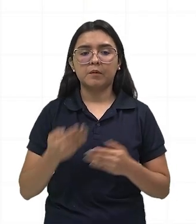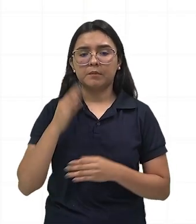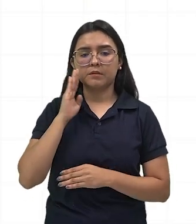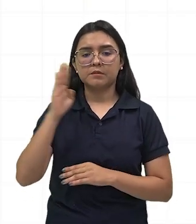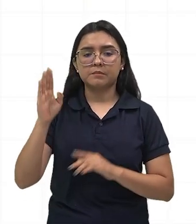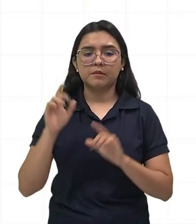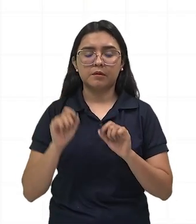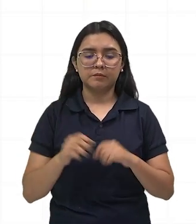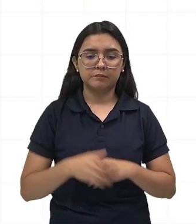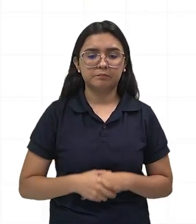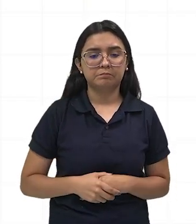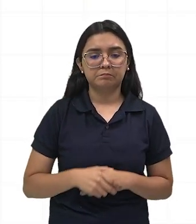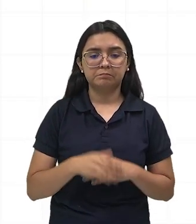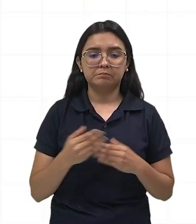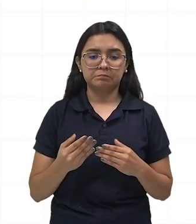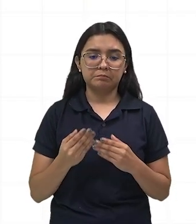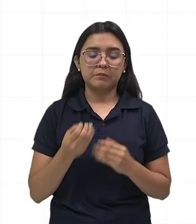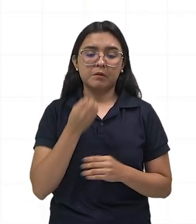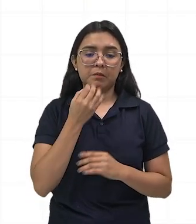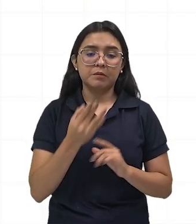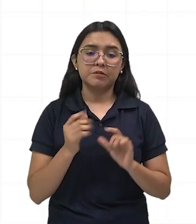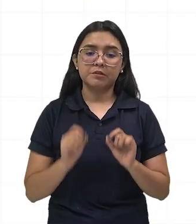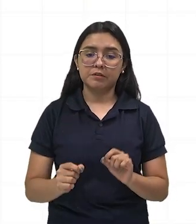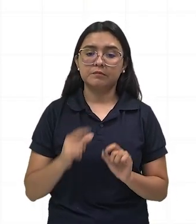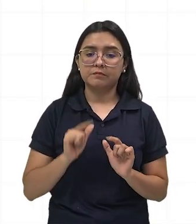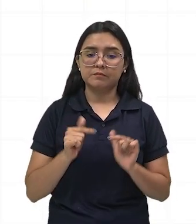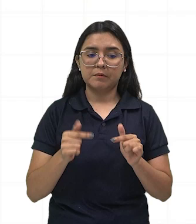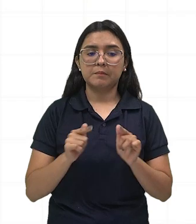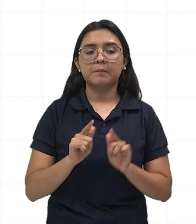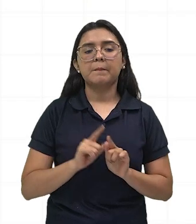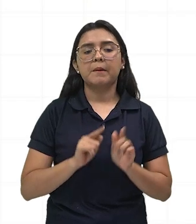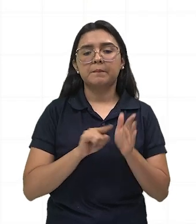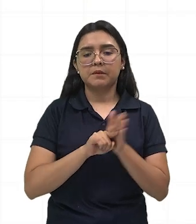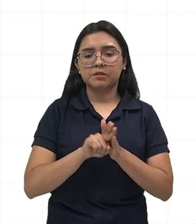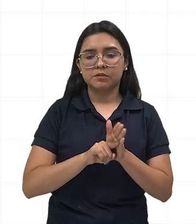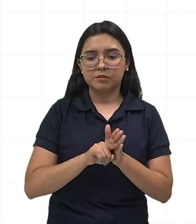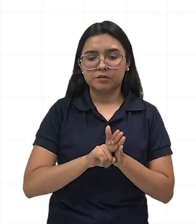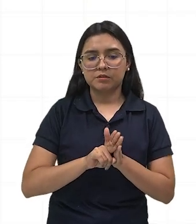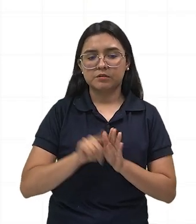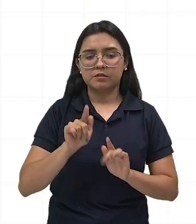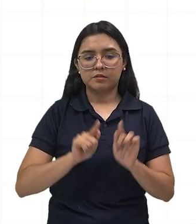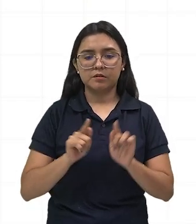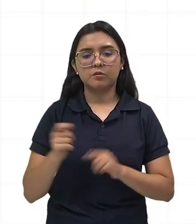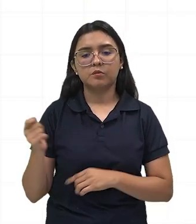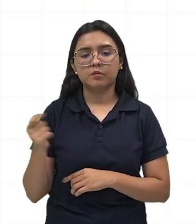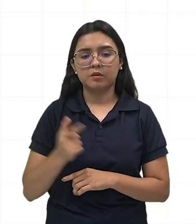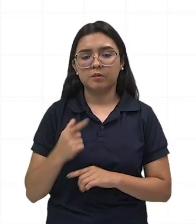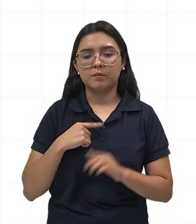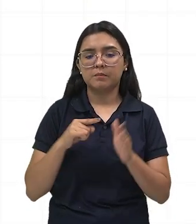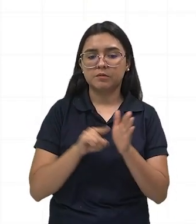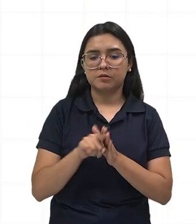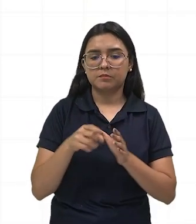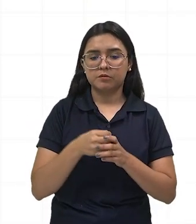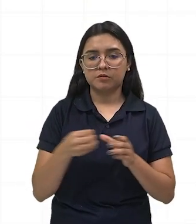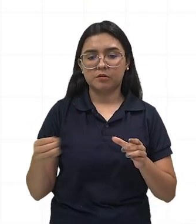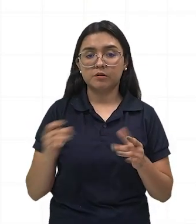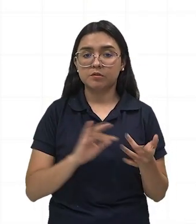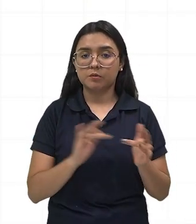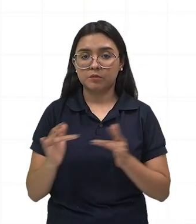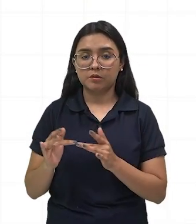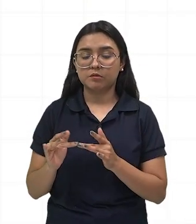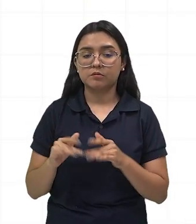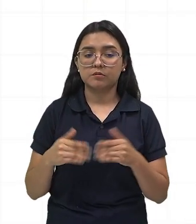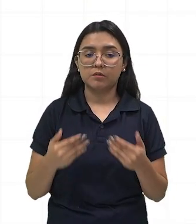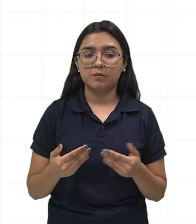principal vantagem de realizar uma pesquisa censitária em comparação com uma pesquisa amostral nesse contexto?